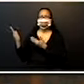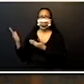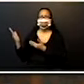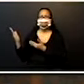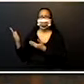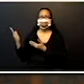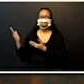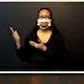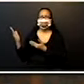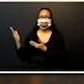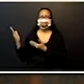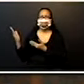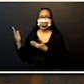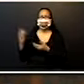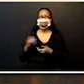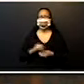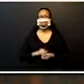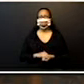3.316.